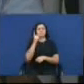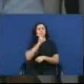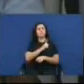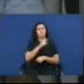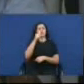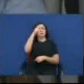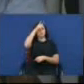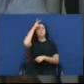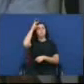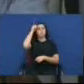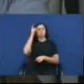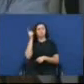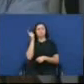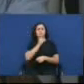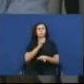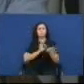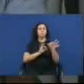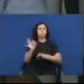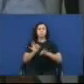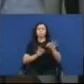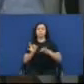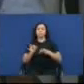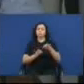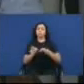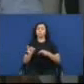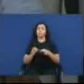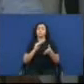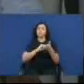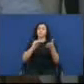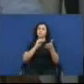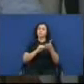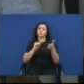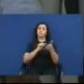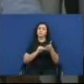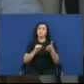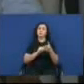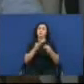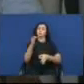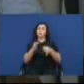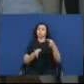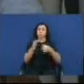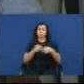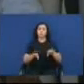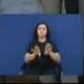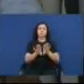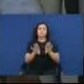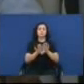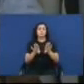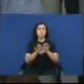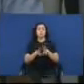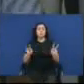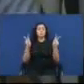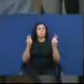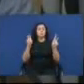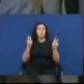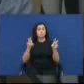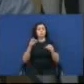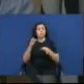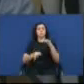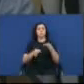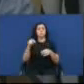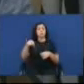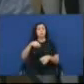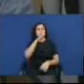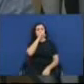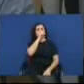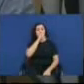gabinete do prefeito está empenhado com isso, tenho esperança que a Secretaria Jurídica de Assuntos Jurídicos do município